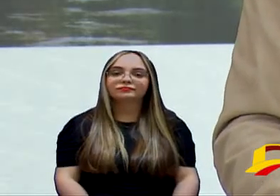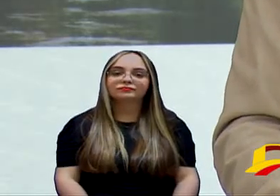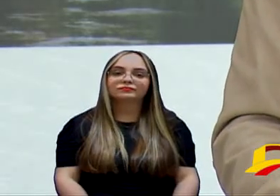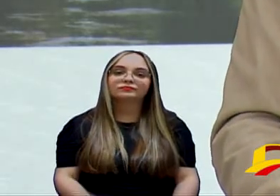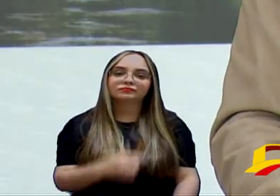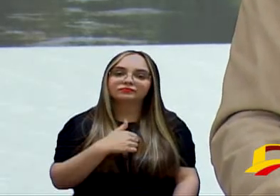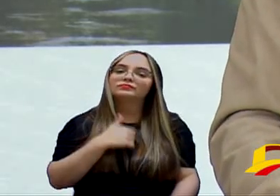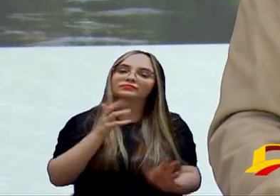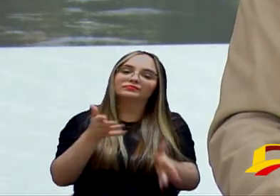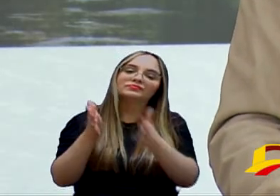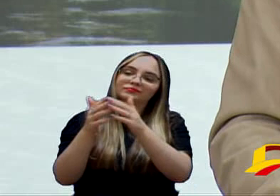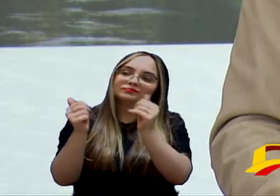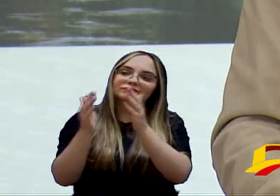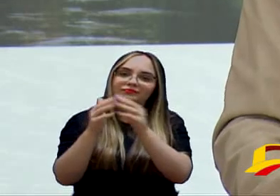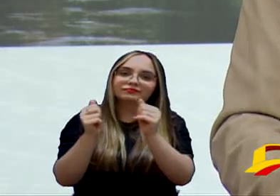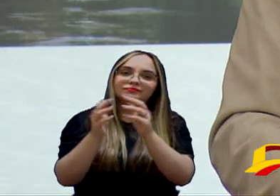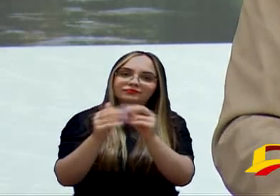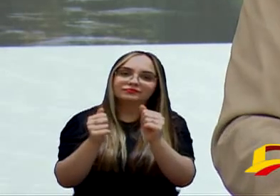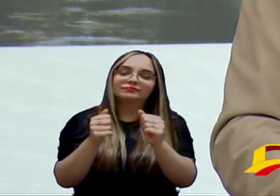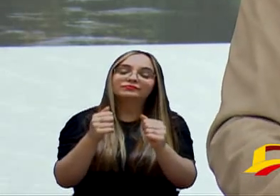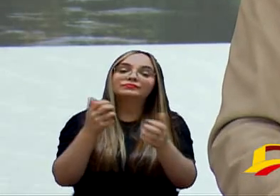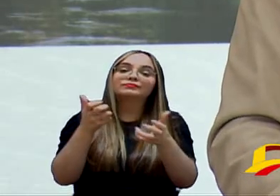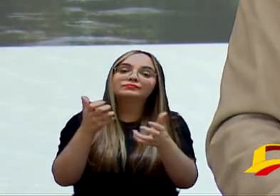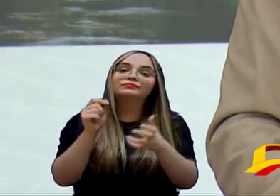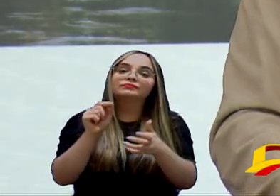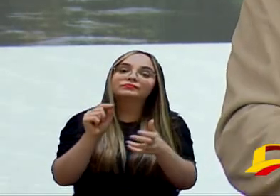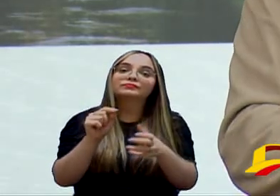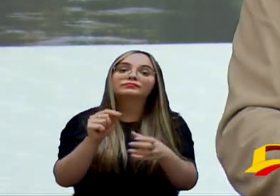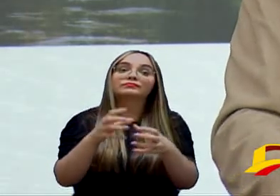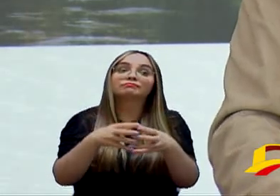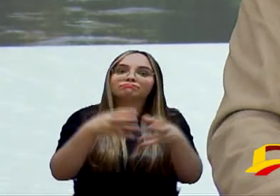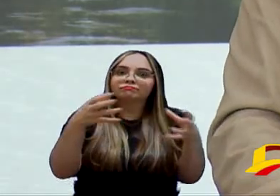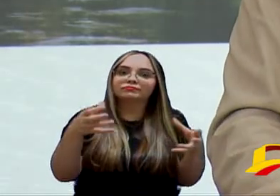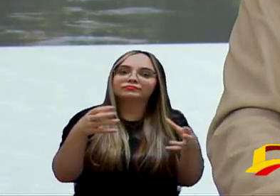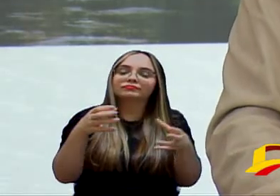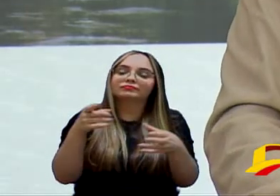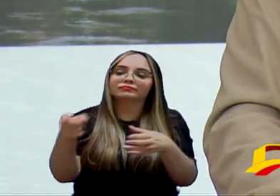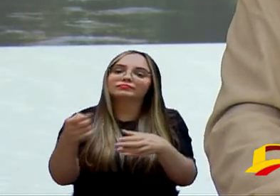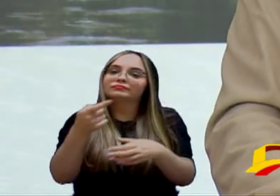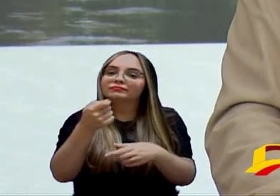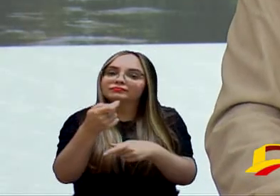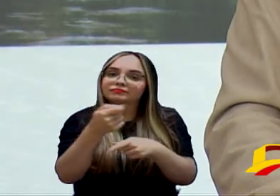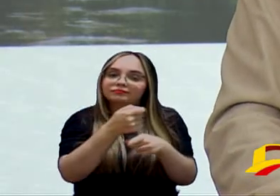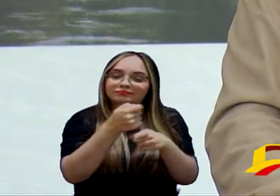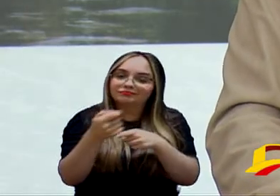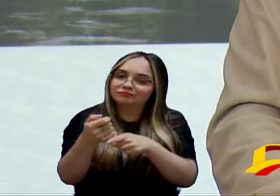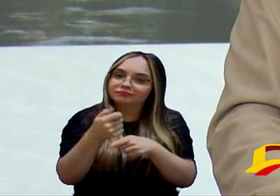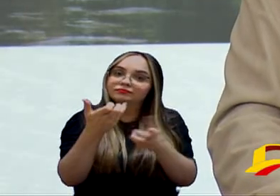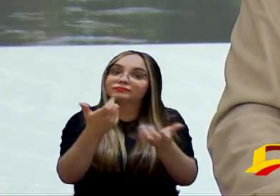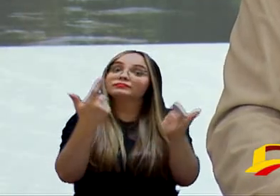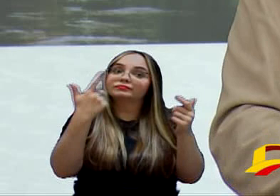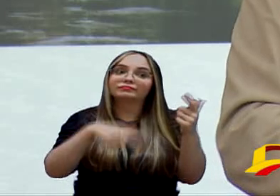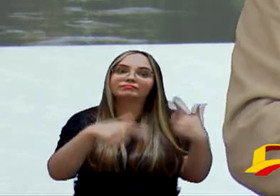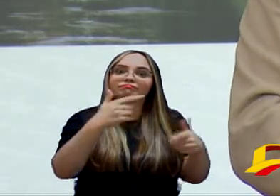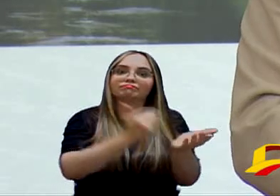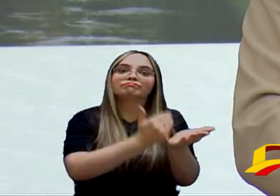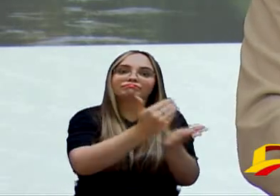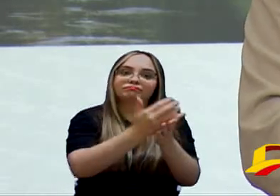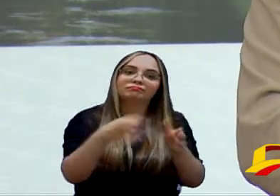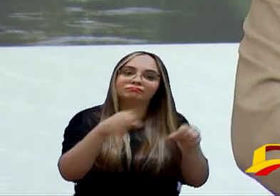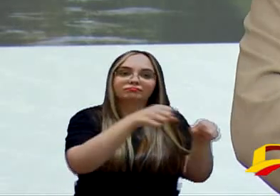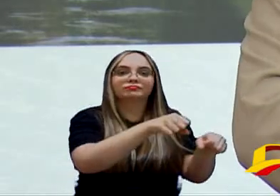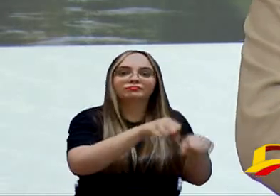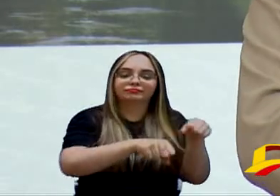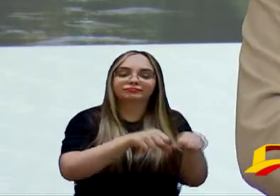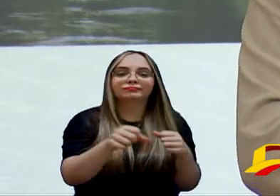venho pedindo esse requerimento é uma ampliação das estações muitas pessoas ela quer ir trabalhar